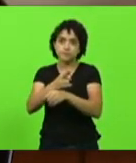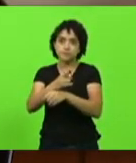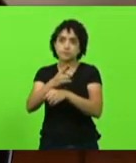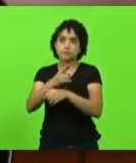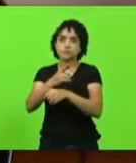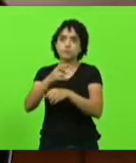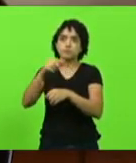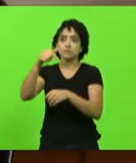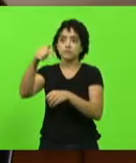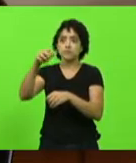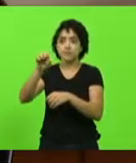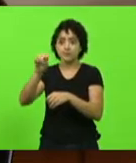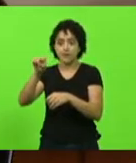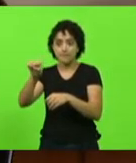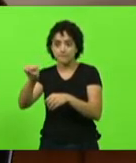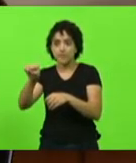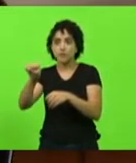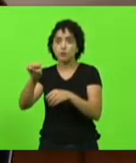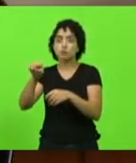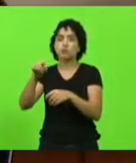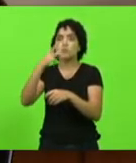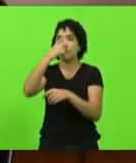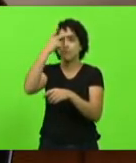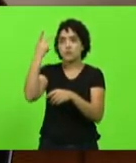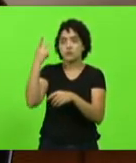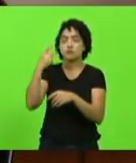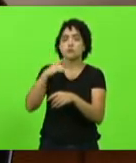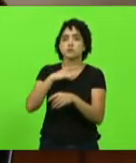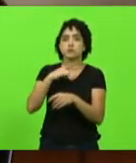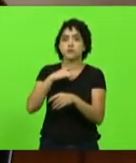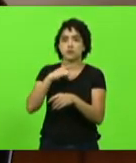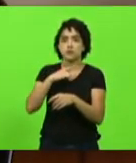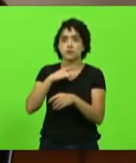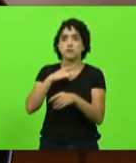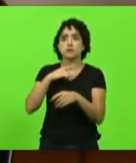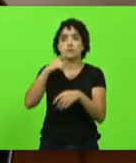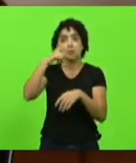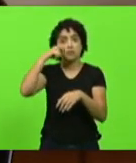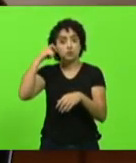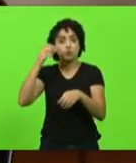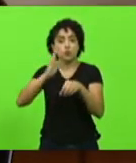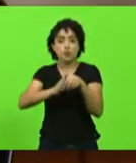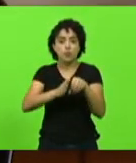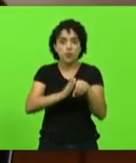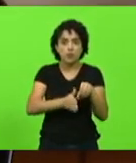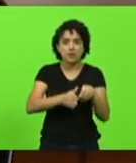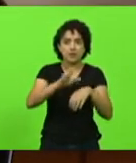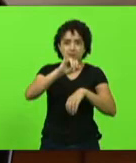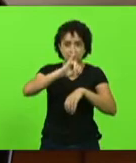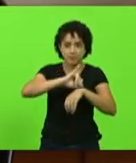70 mil habitantes, aí nós temos Ituporanga, que é a capital nacional da cebola, nós temos lá